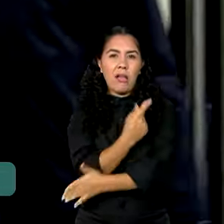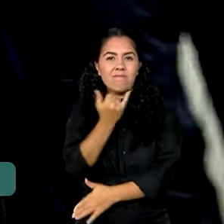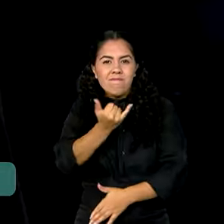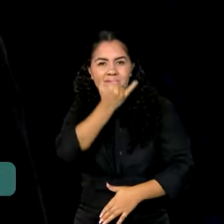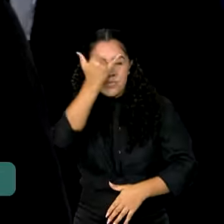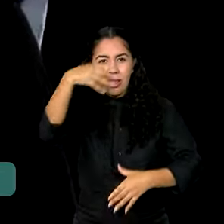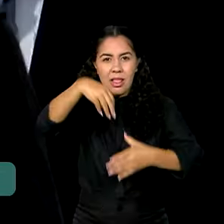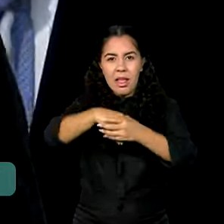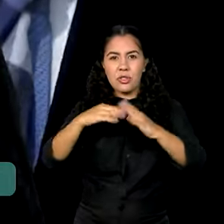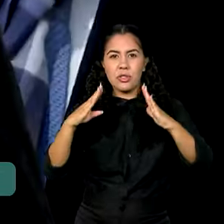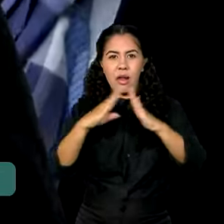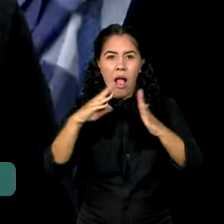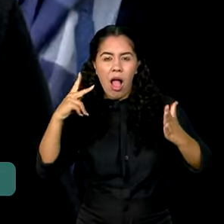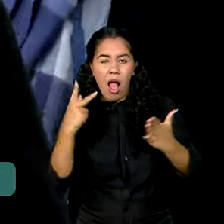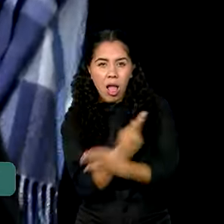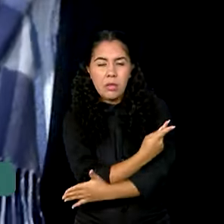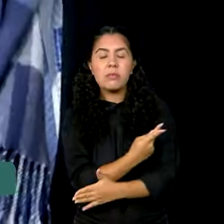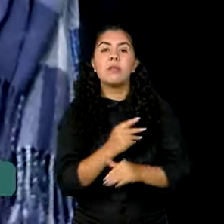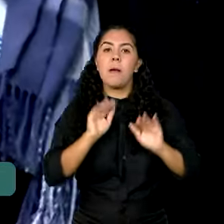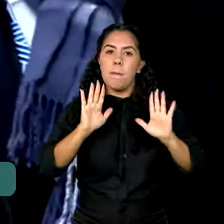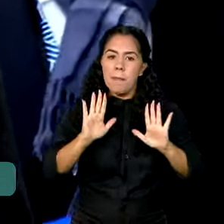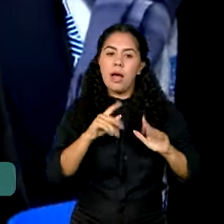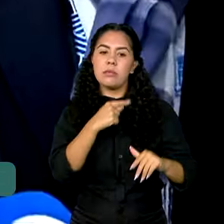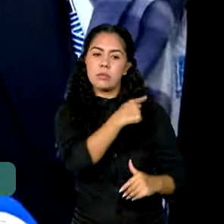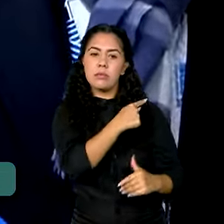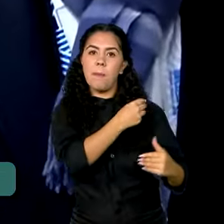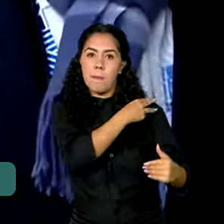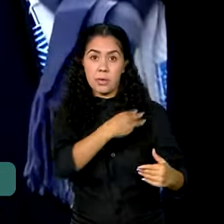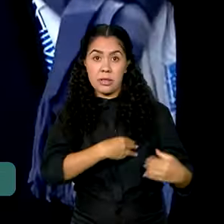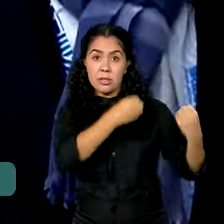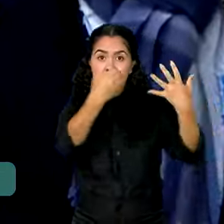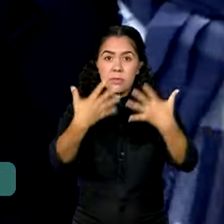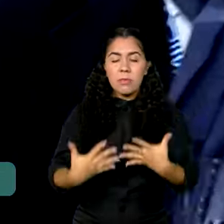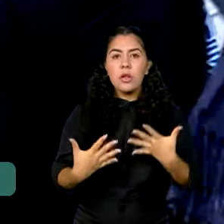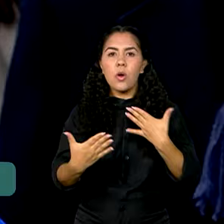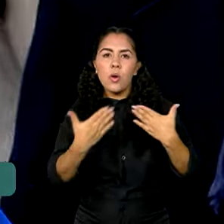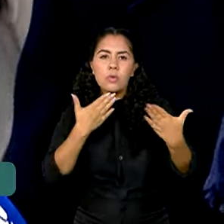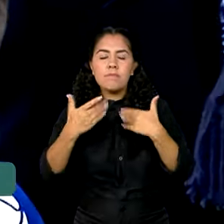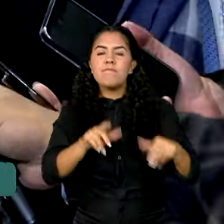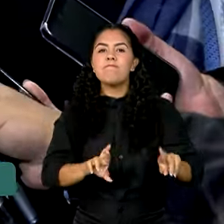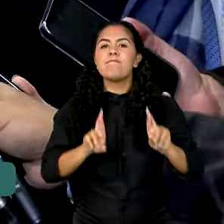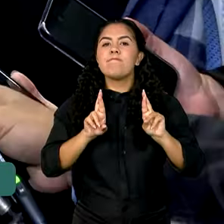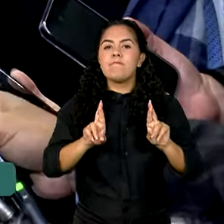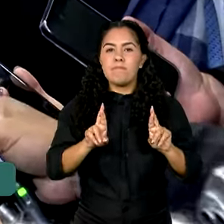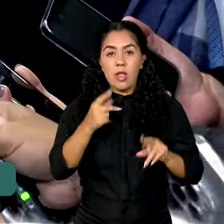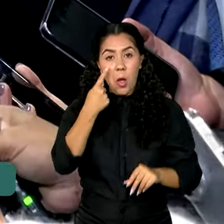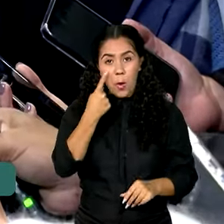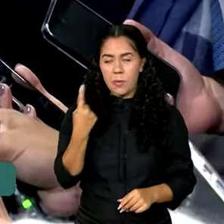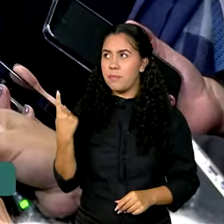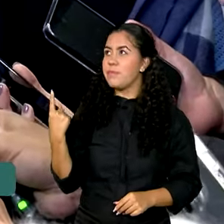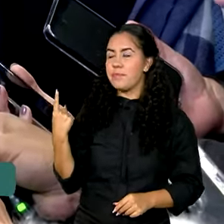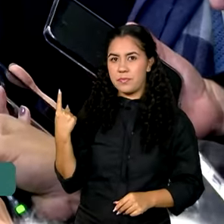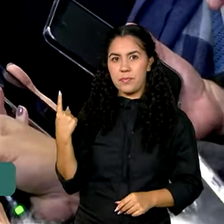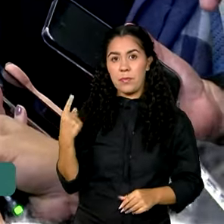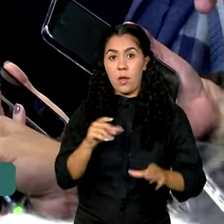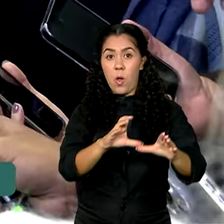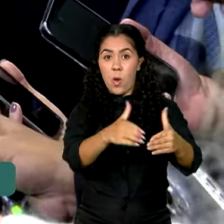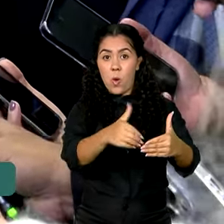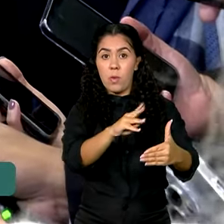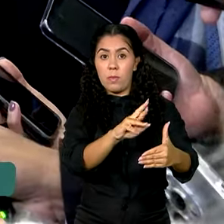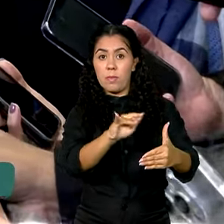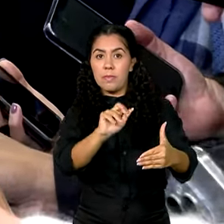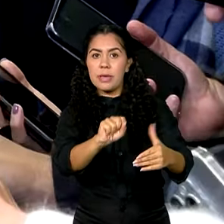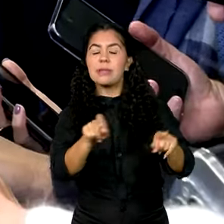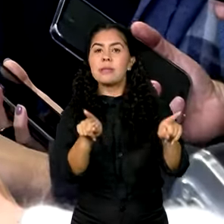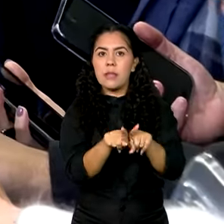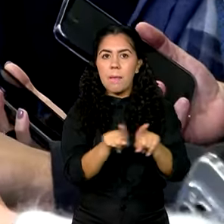doméstico. Em conversa com a imprensa, o ministro falou sobre a expectativa para o evento. O BRICS, com a expansão,